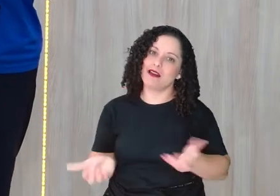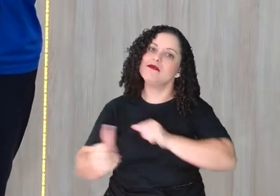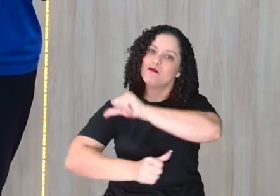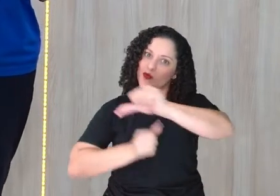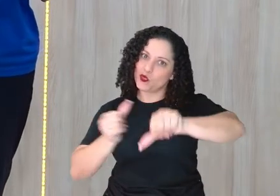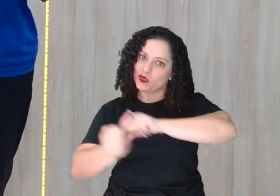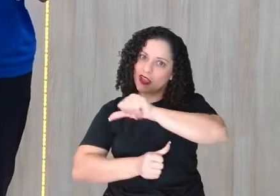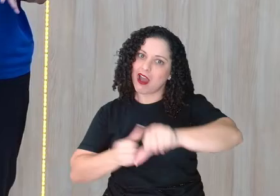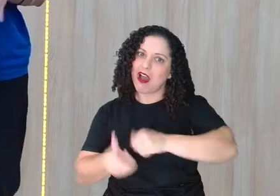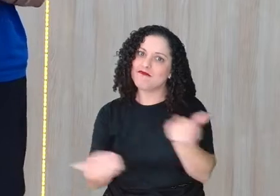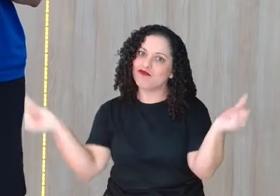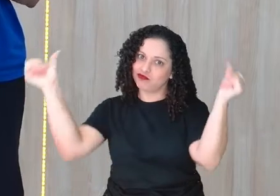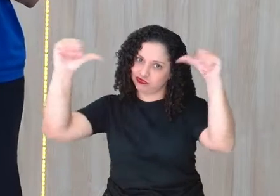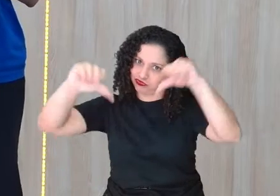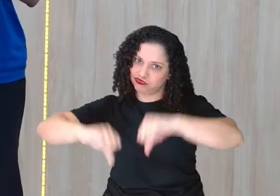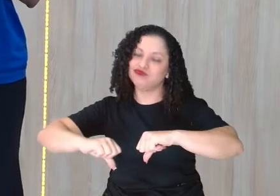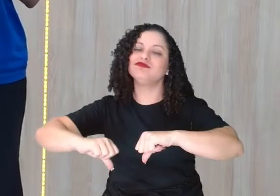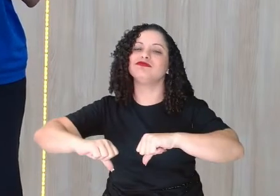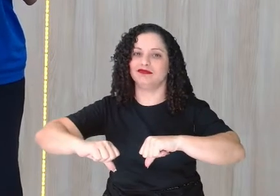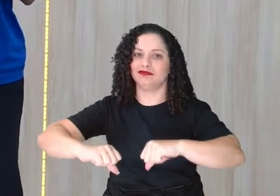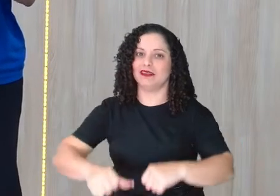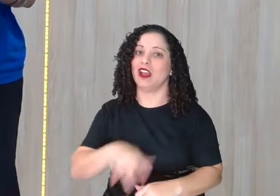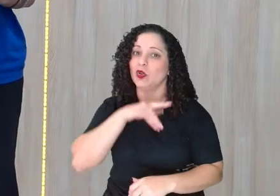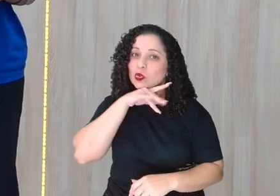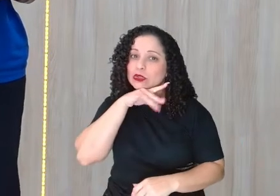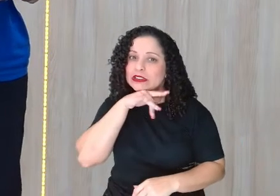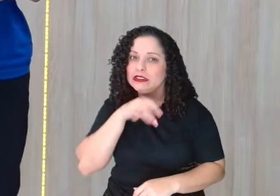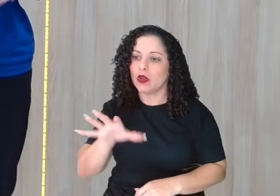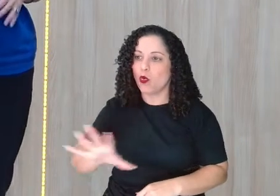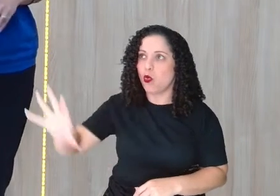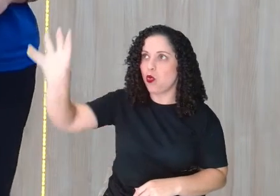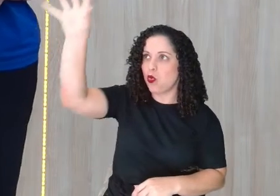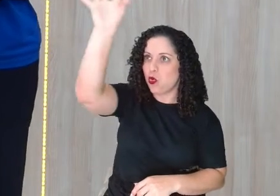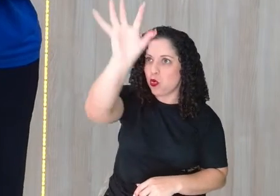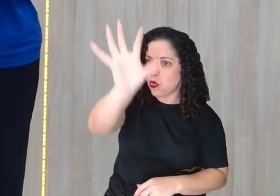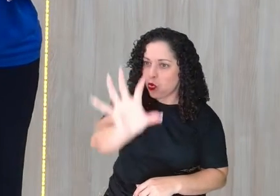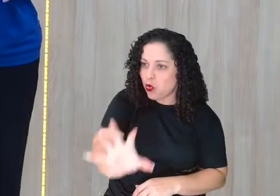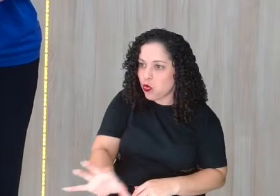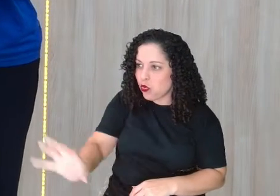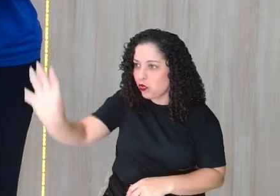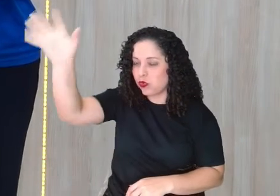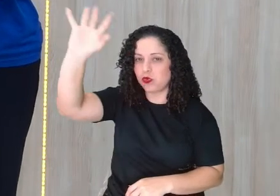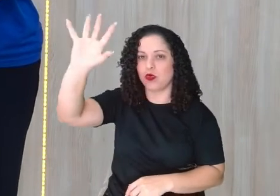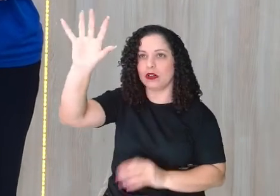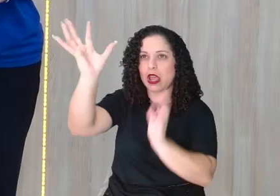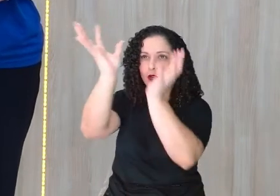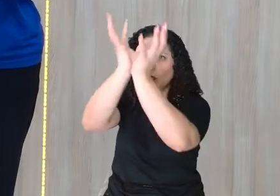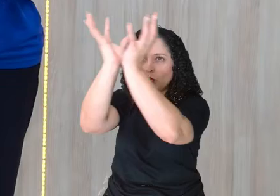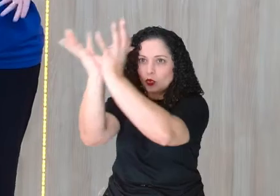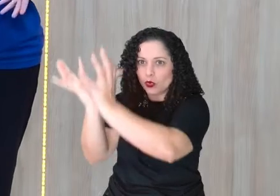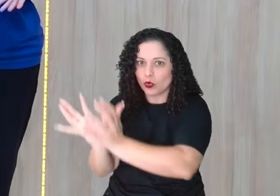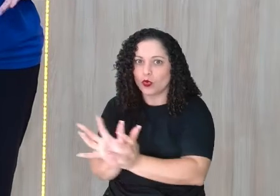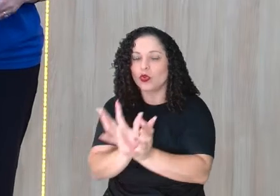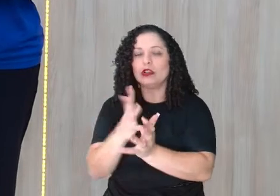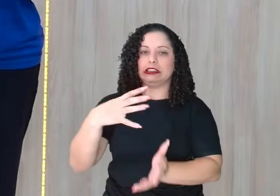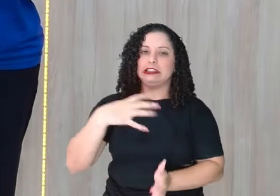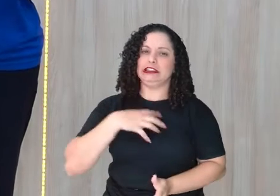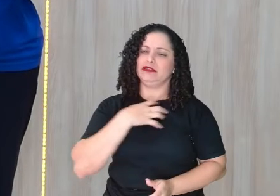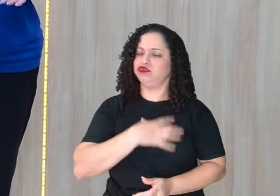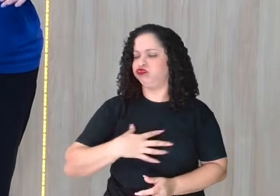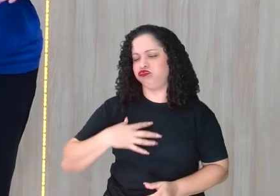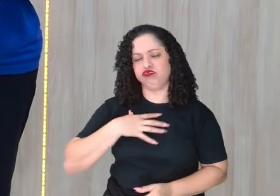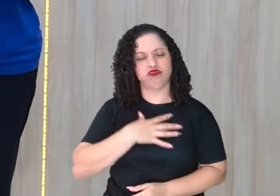Aí começa a criar insatisfação ali daquele pessoal, né, das 13 colônias,